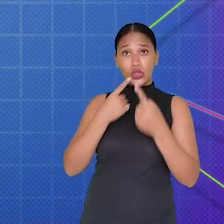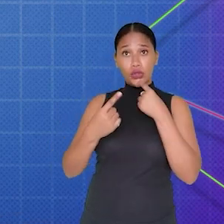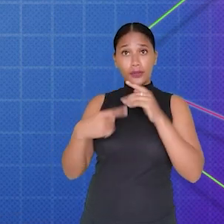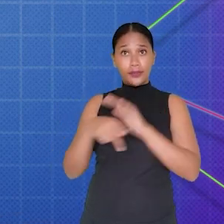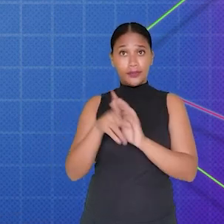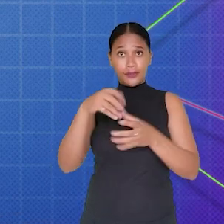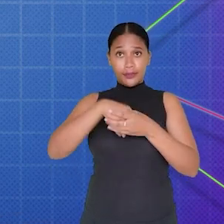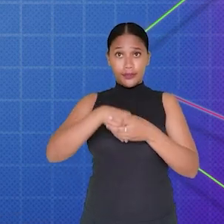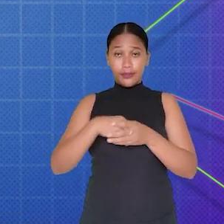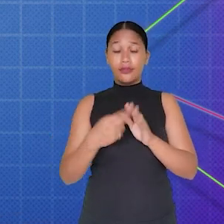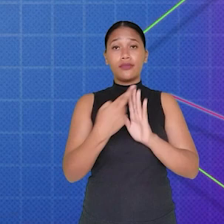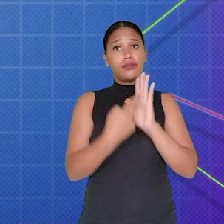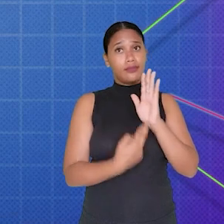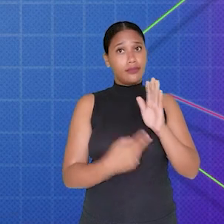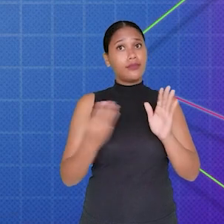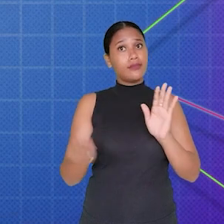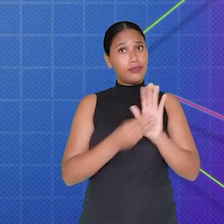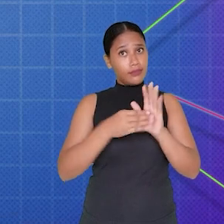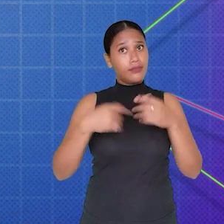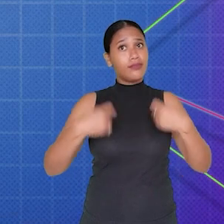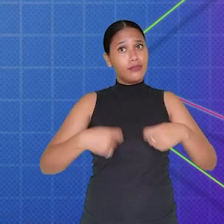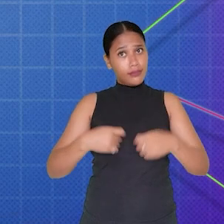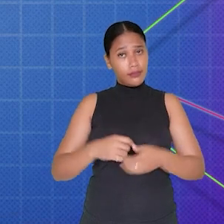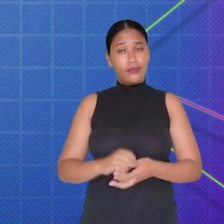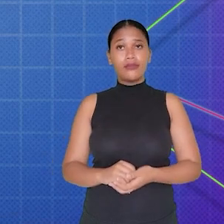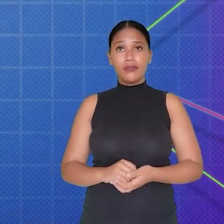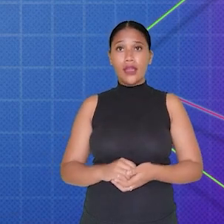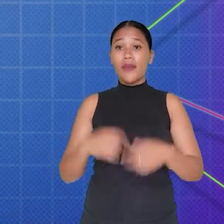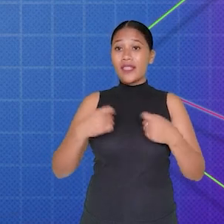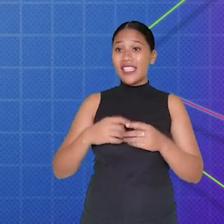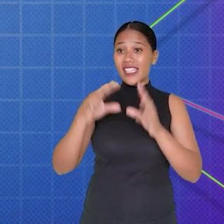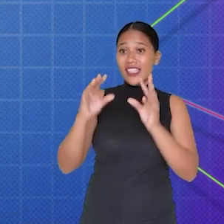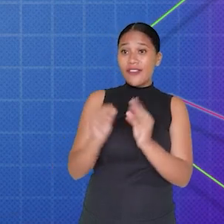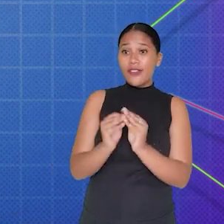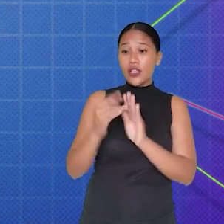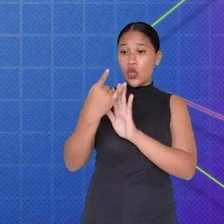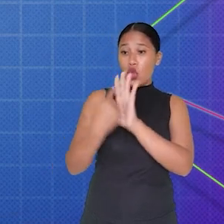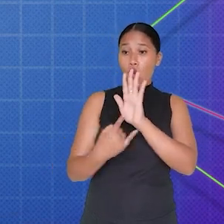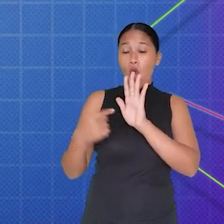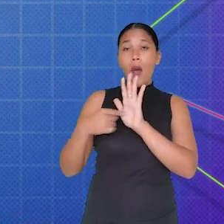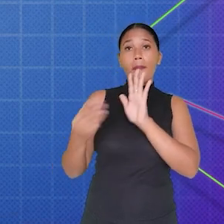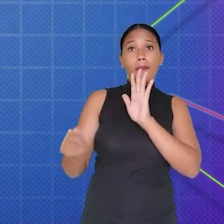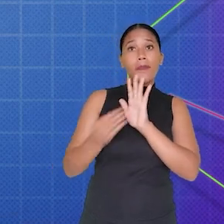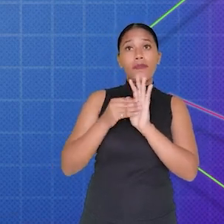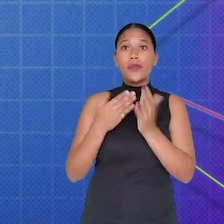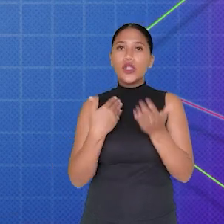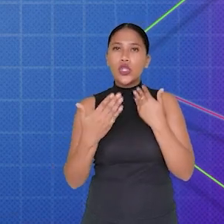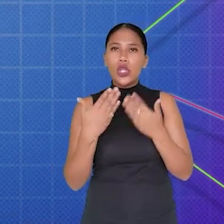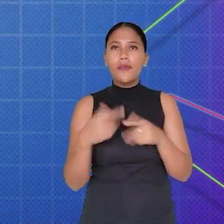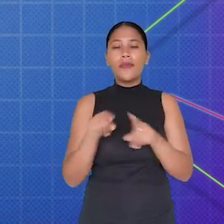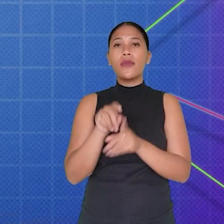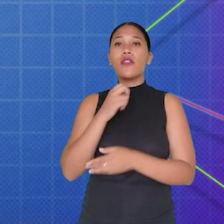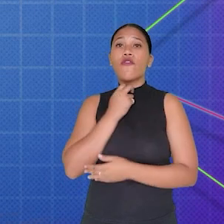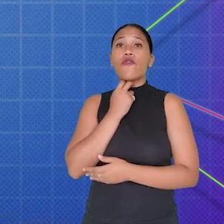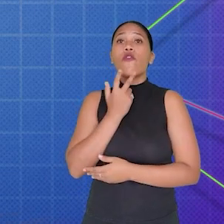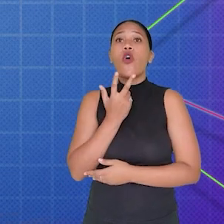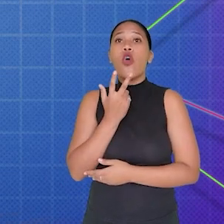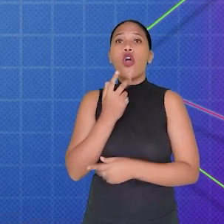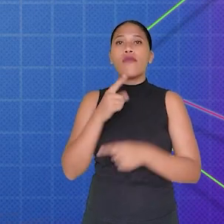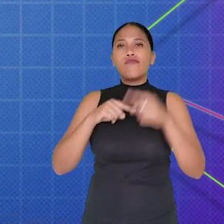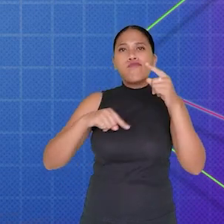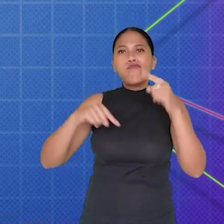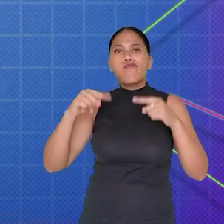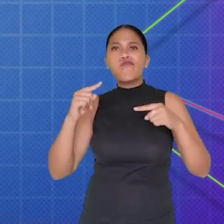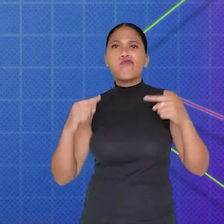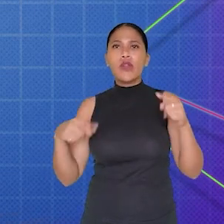dos personagens também é fundamental no roteiro de jogo. O GDD deve definir o tom e o estilo de diálogo do jogo, bem como as vozes